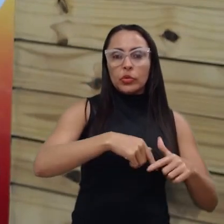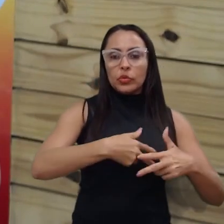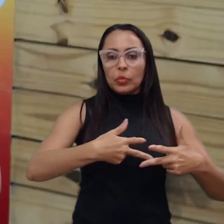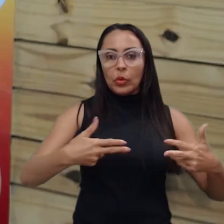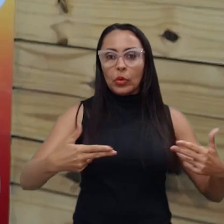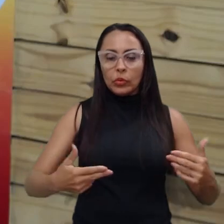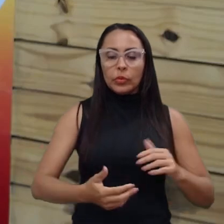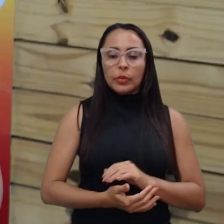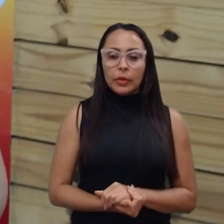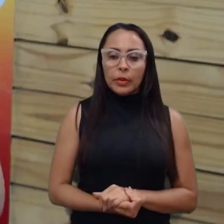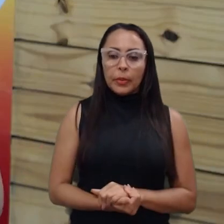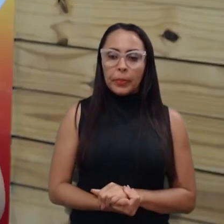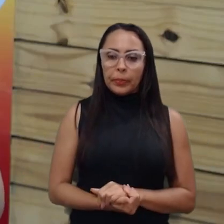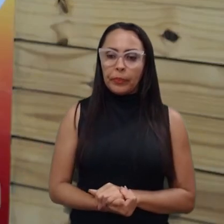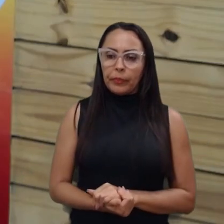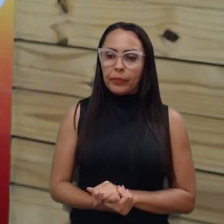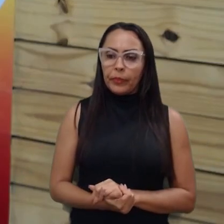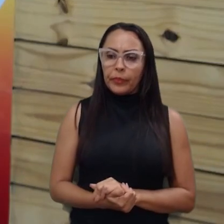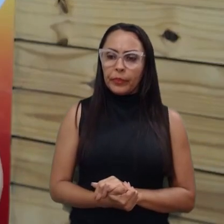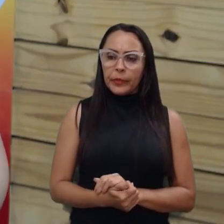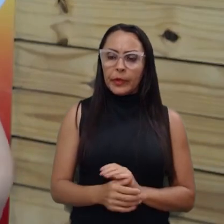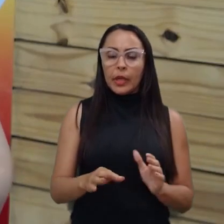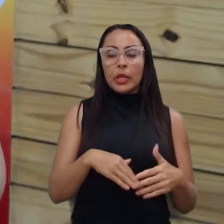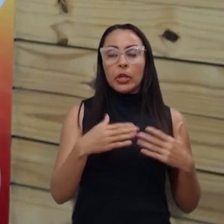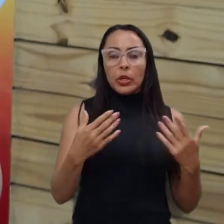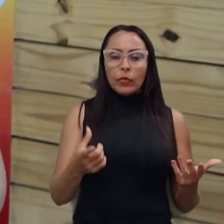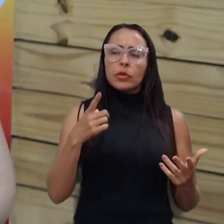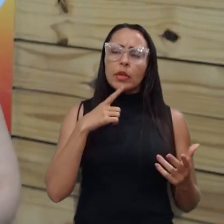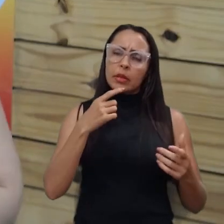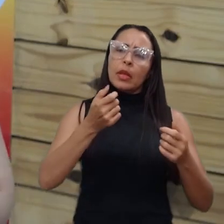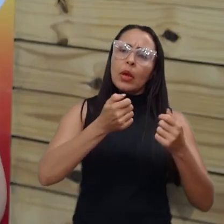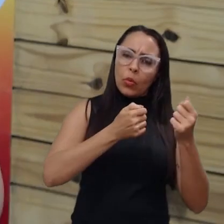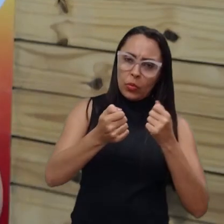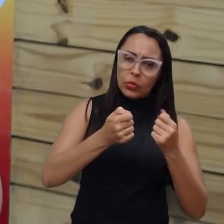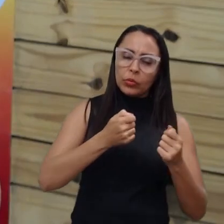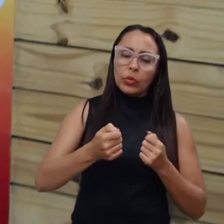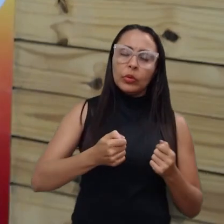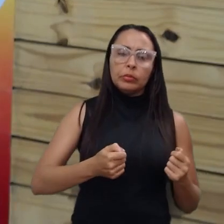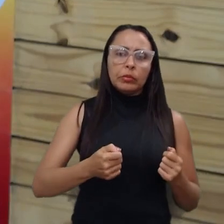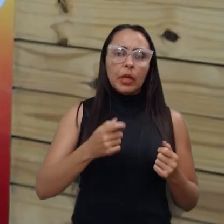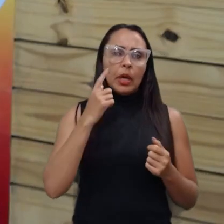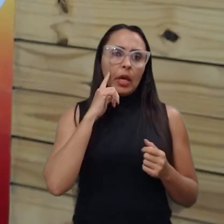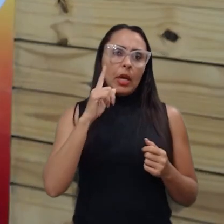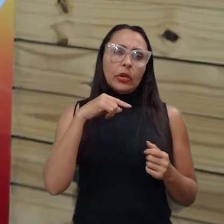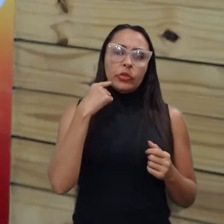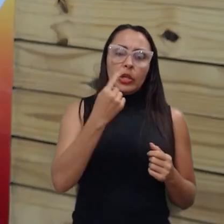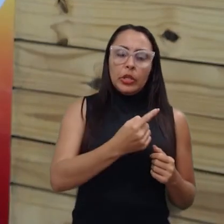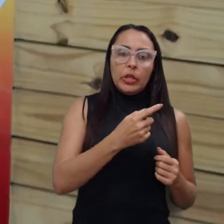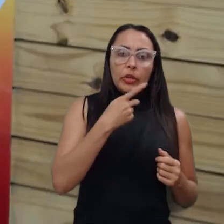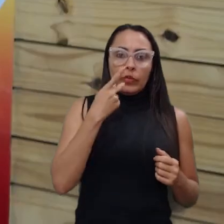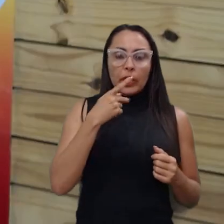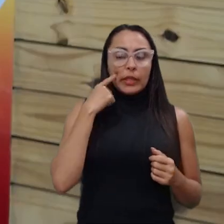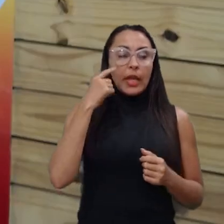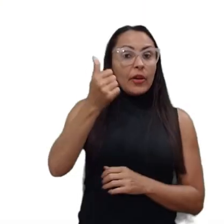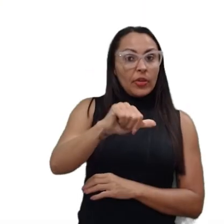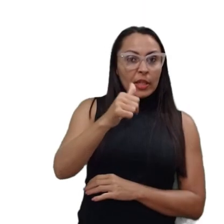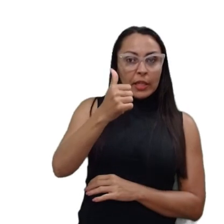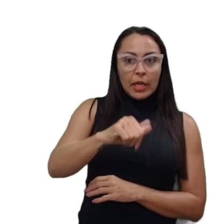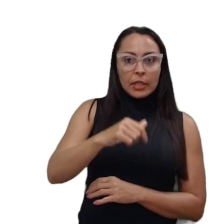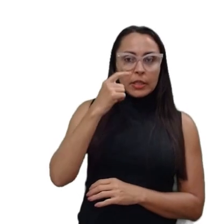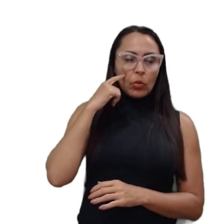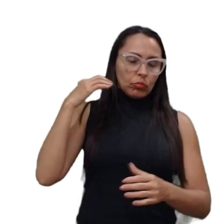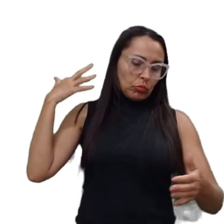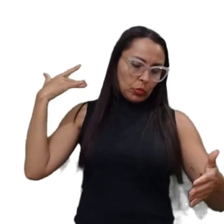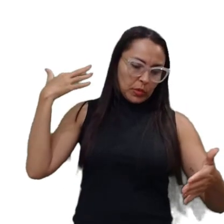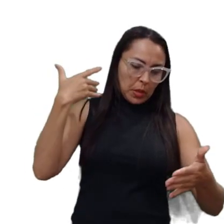E aí, essa questão de você ter esse controle é bem o que a gente chama de avaliação dos